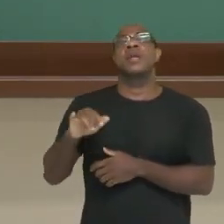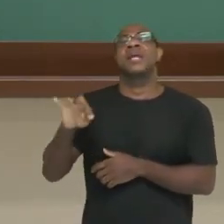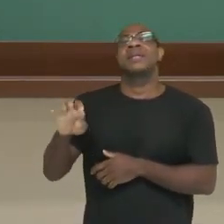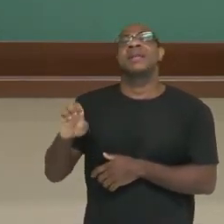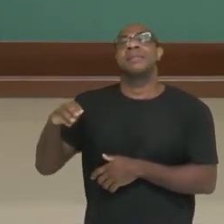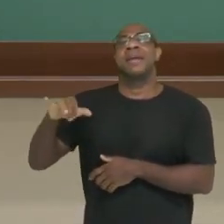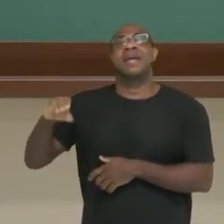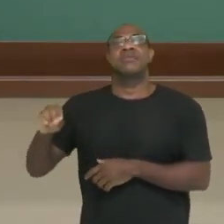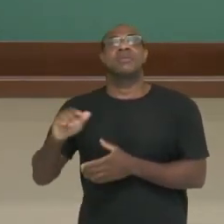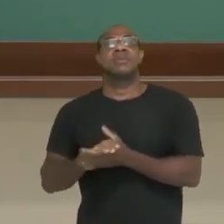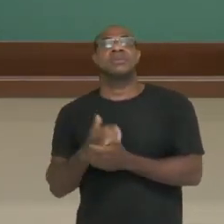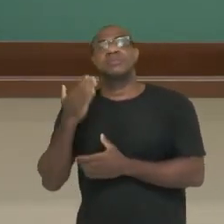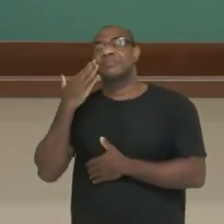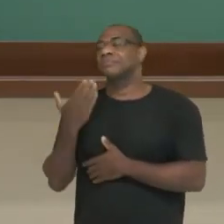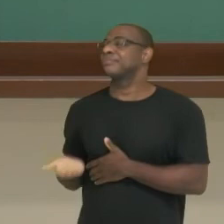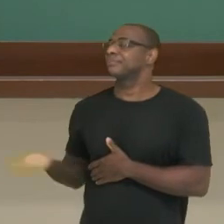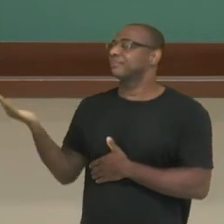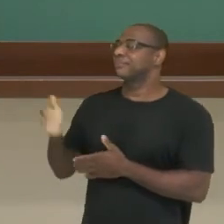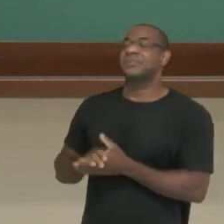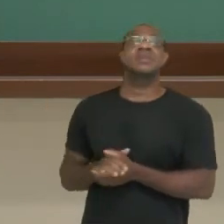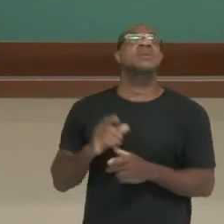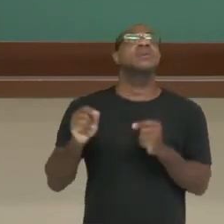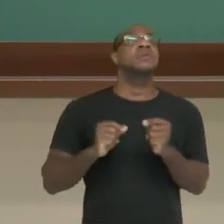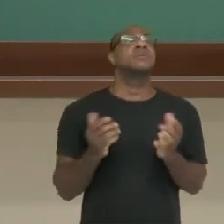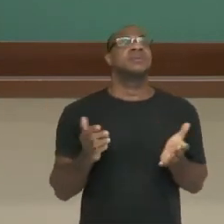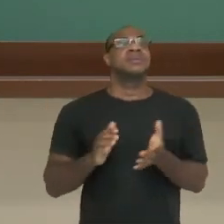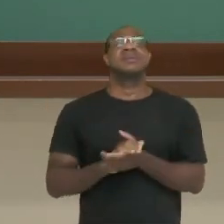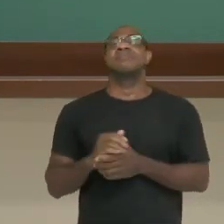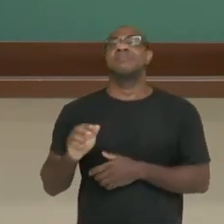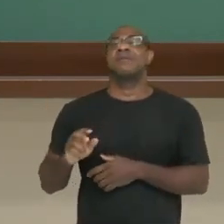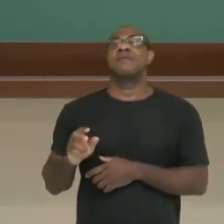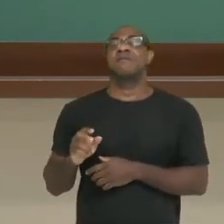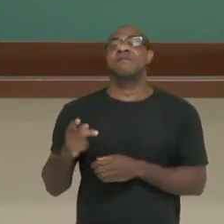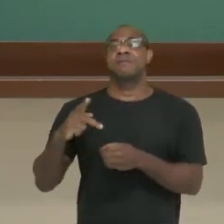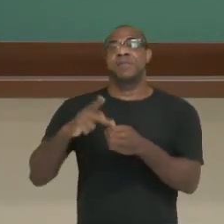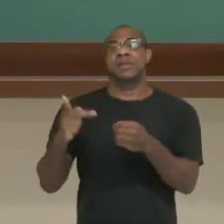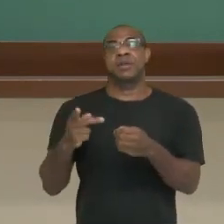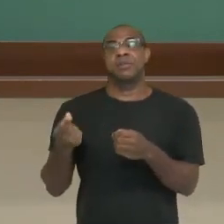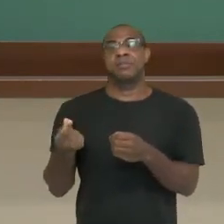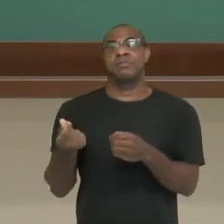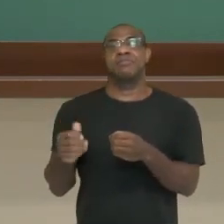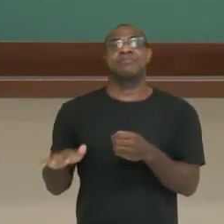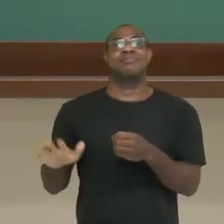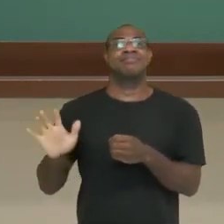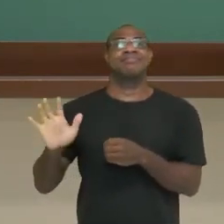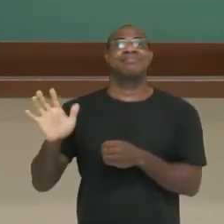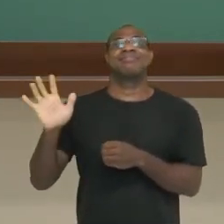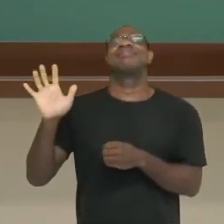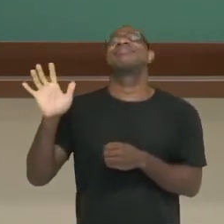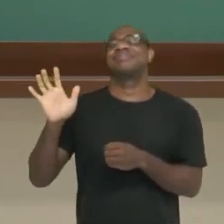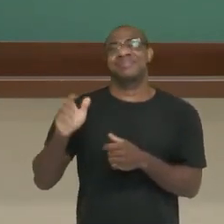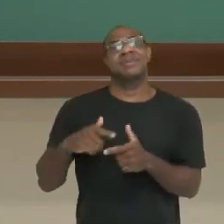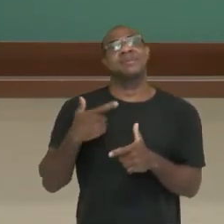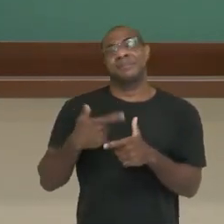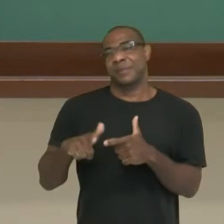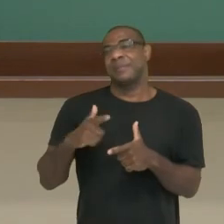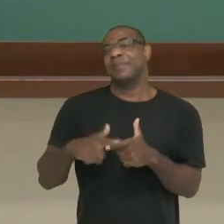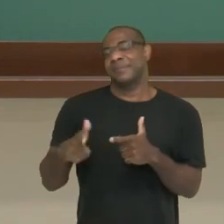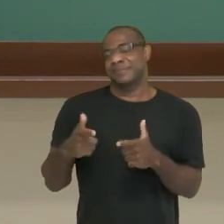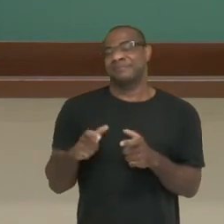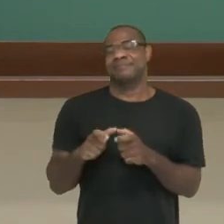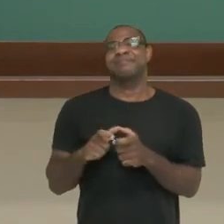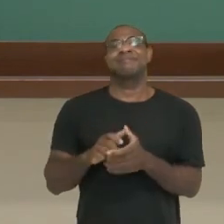com alguns períodos de guerra, isso elevou o valor do petróleo. E isso acabou causando uma crise do petróleo, com a elevação do valor,